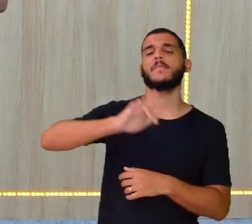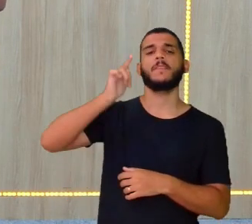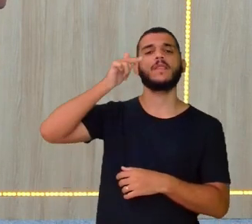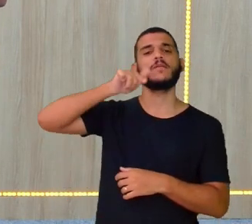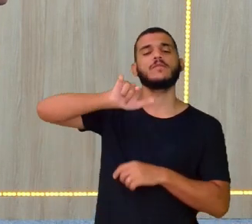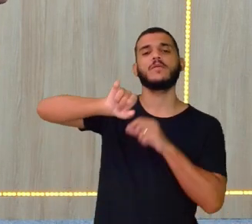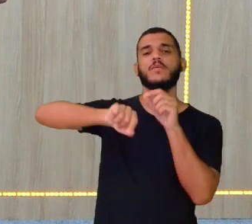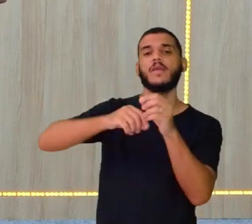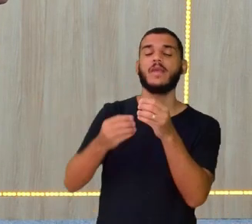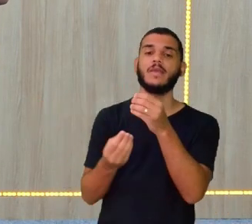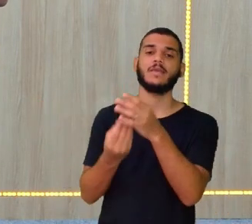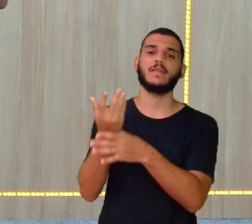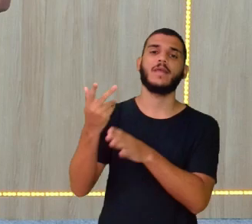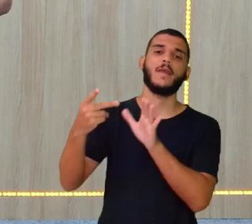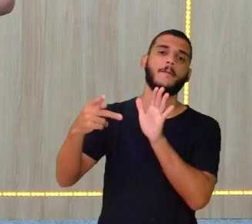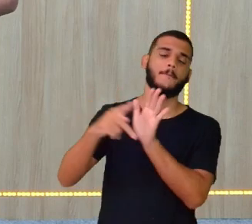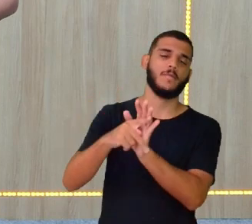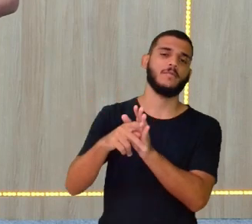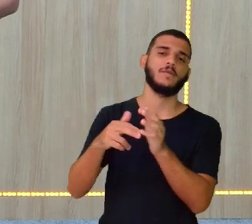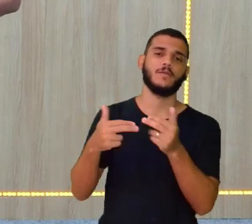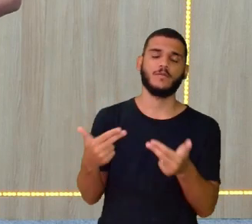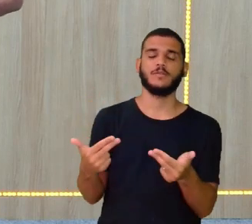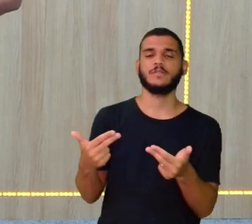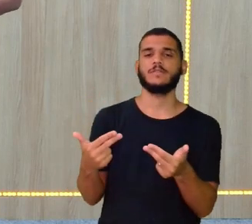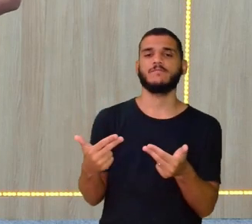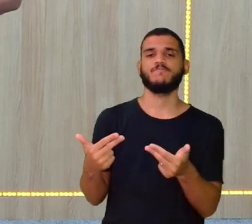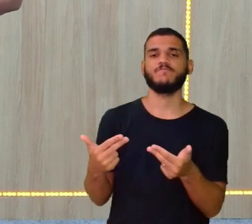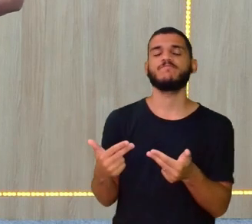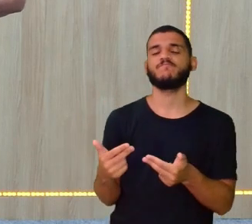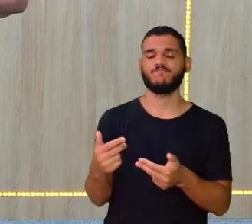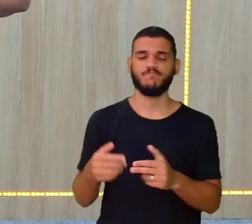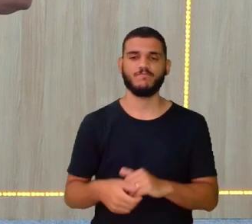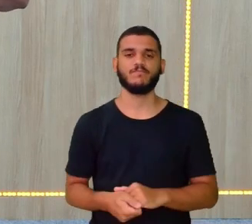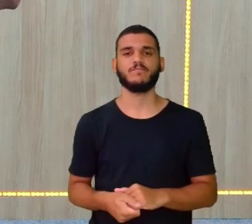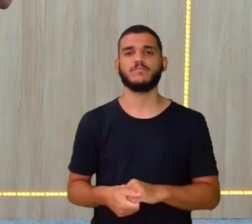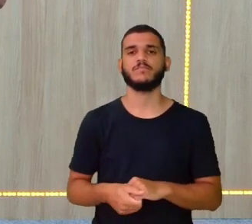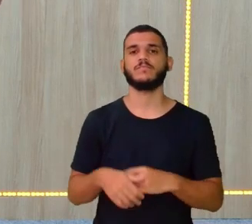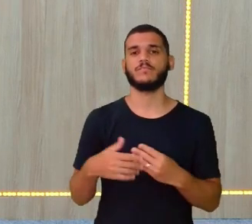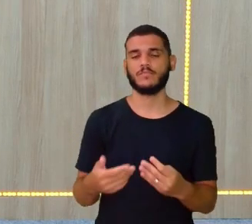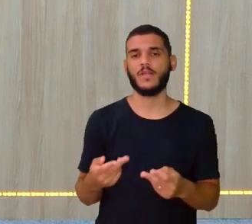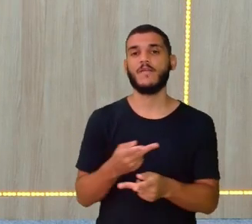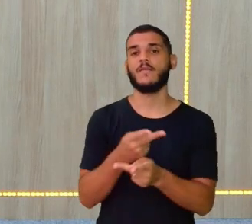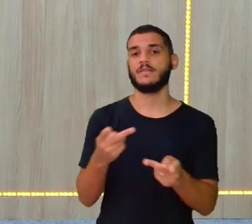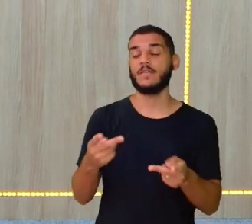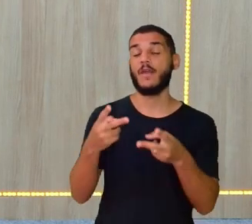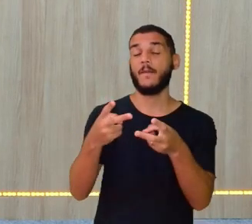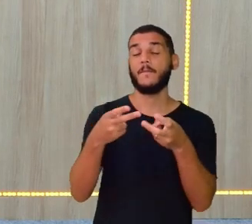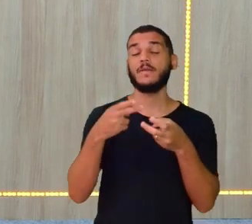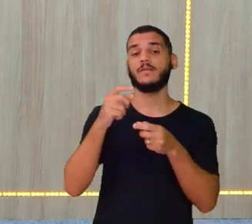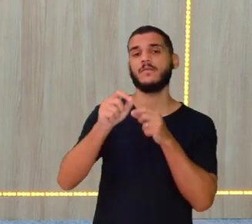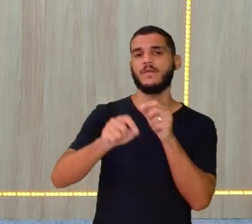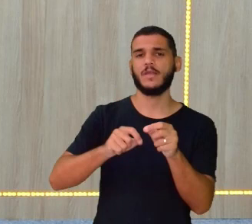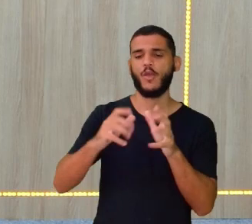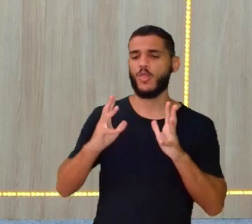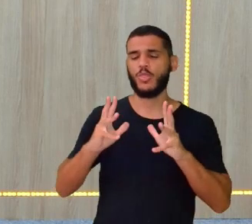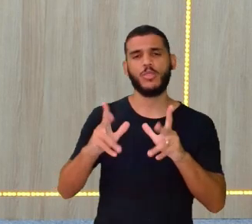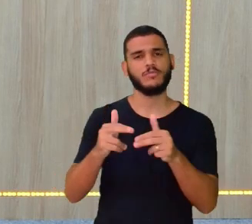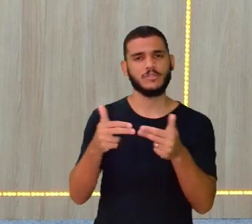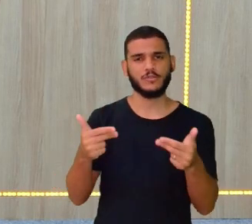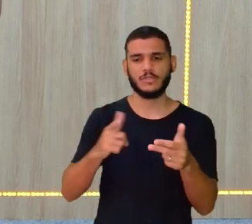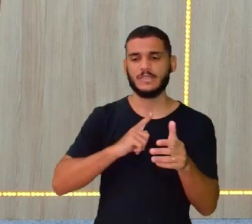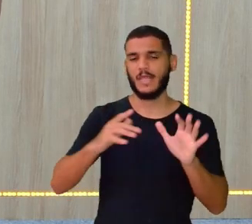consegue produzir algo sobre aquele ambiente. Então, vocês percebem que tudo aquilo que